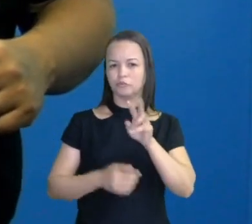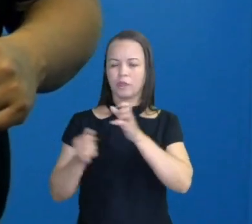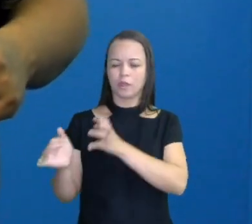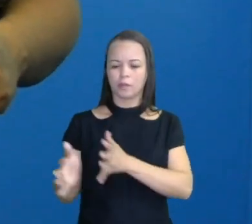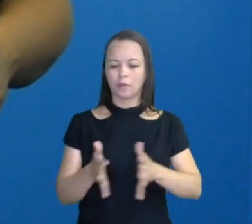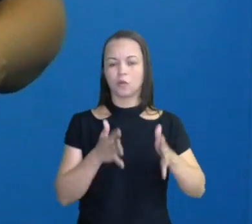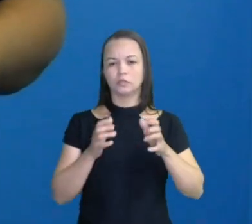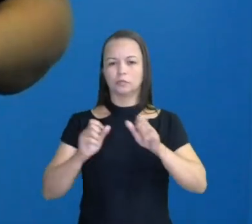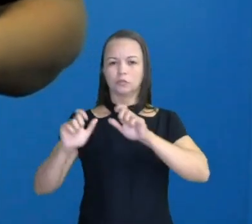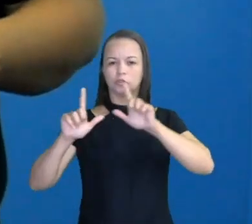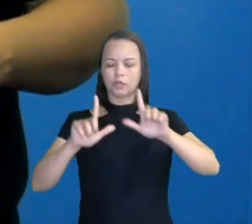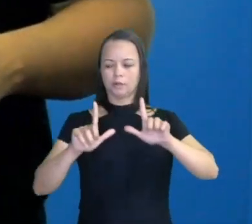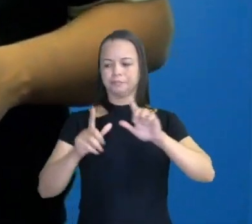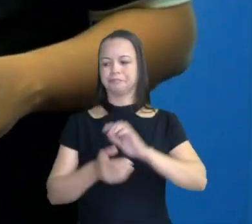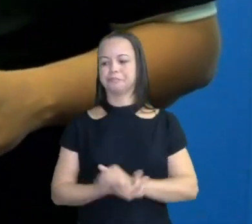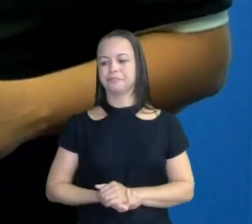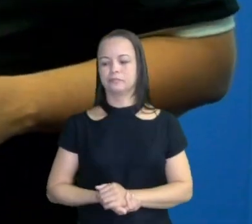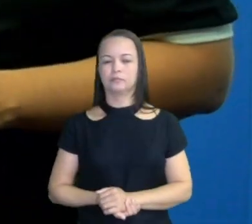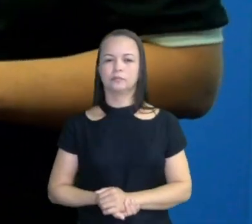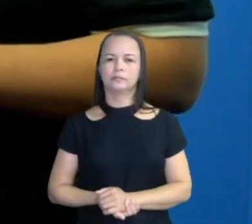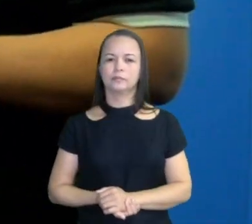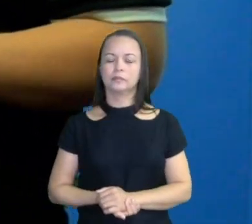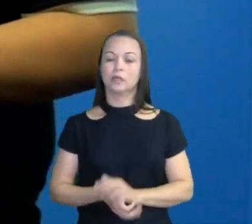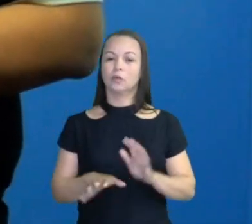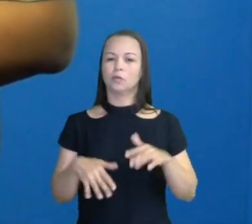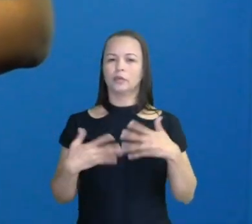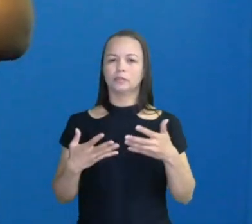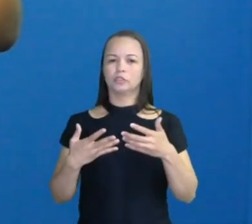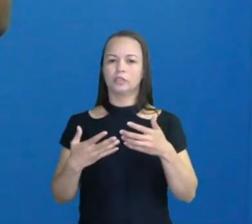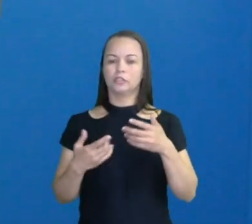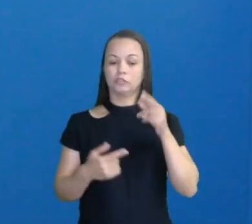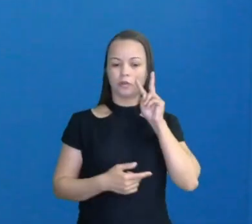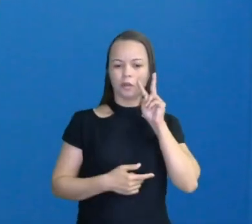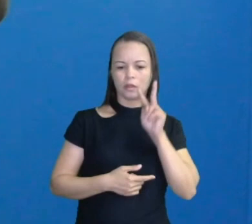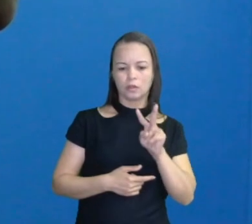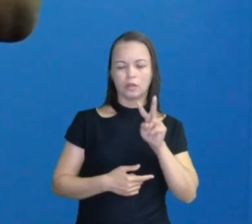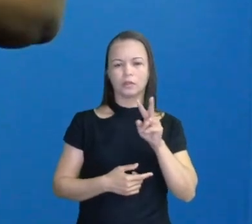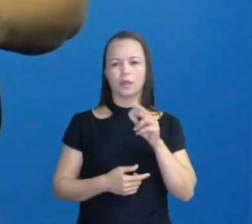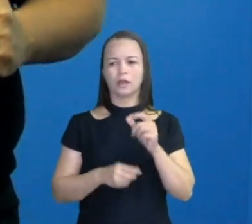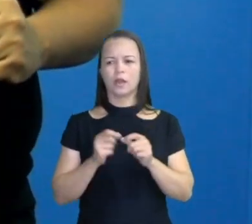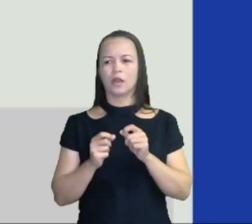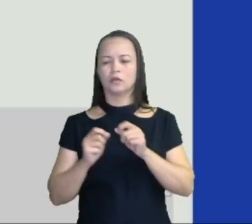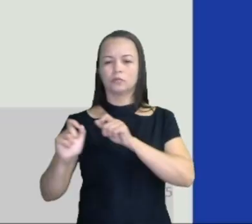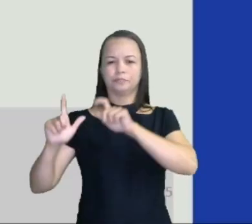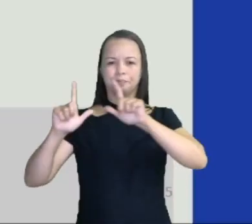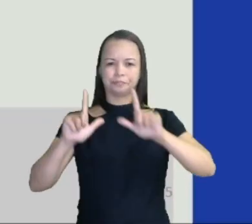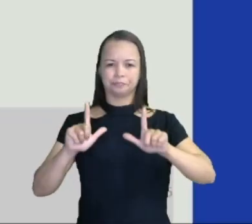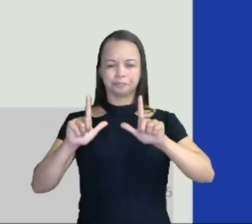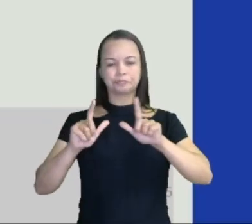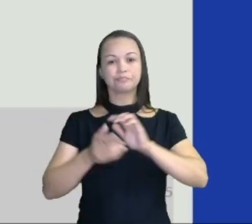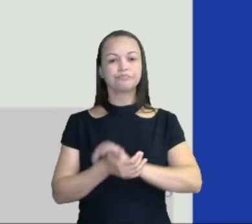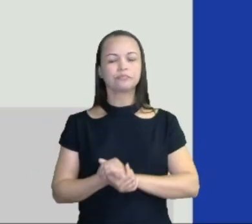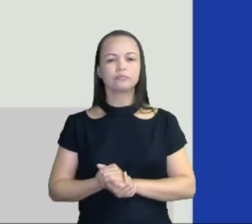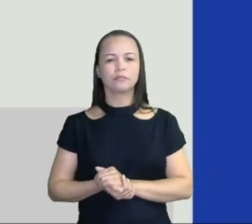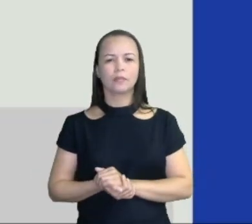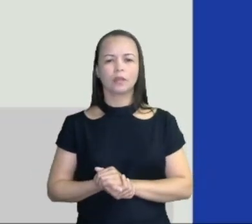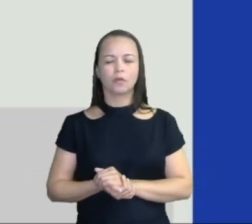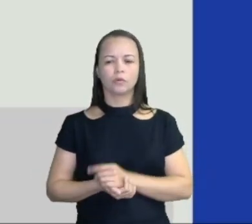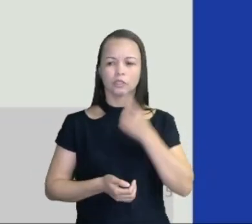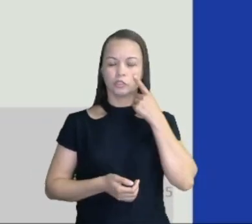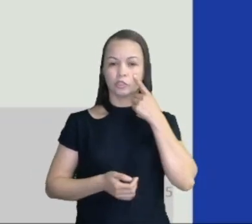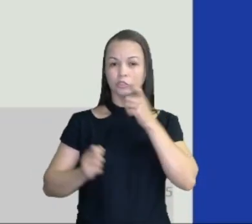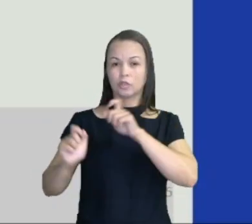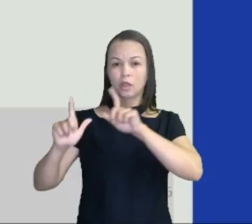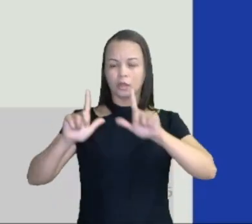próximo slide. Quando a gente se depara, vamos colocar na tela aí. Quando a gente se depara com